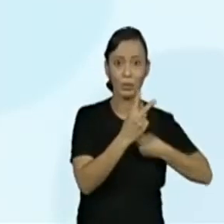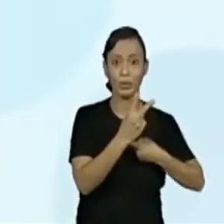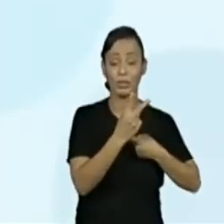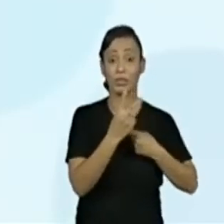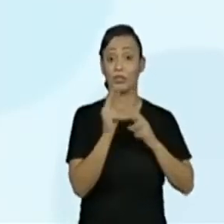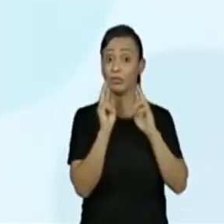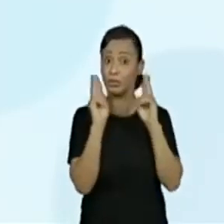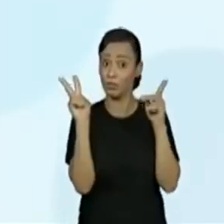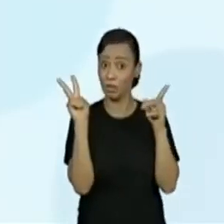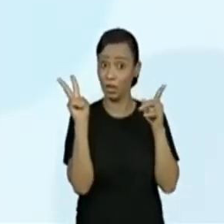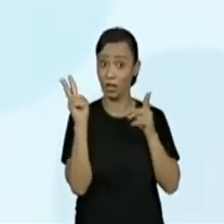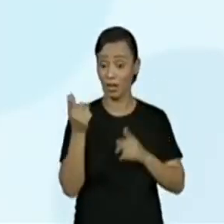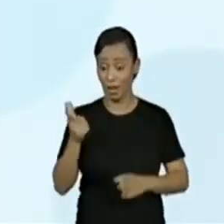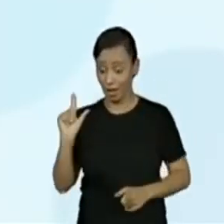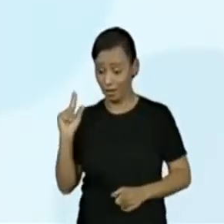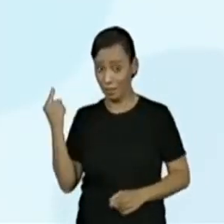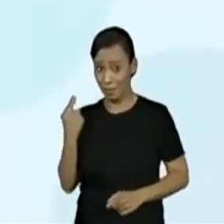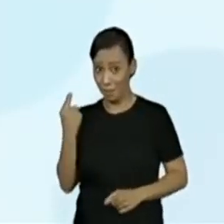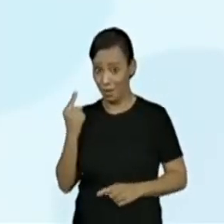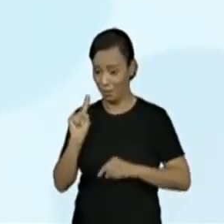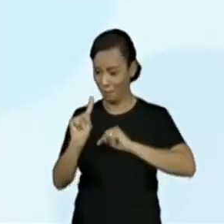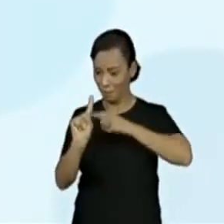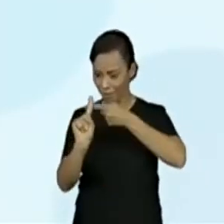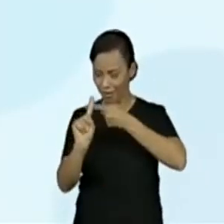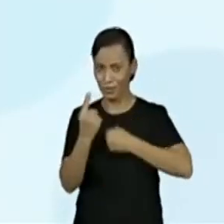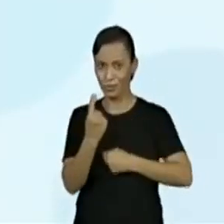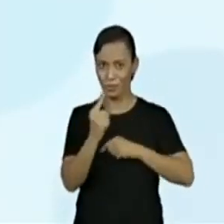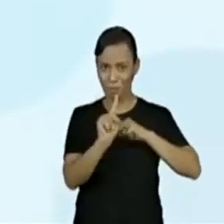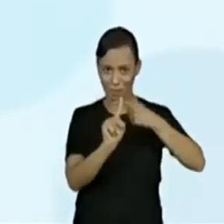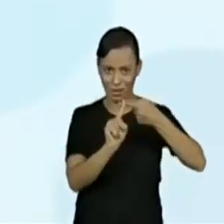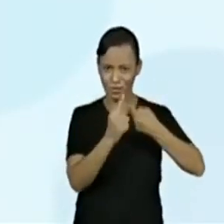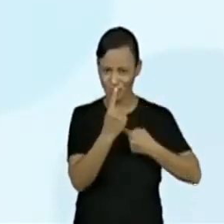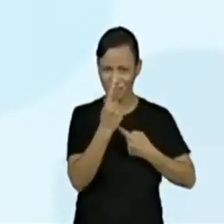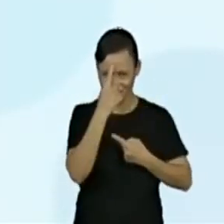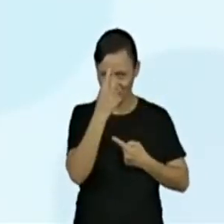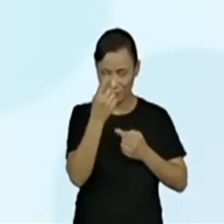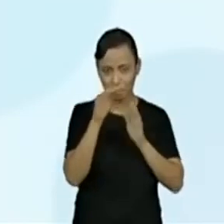contar de 2 em 2 a partir do número